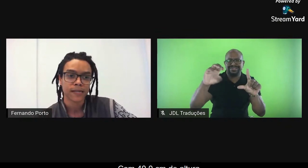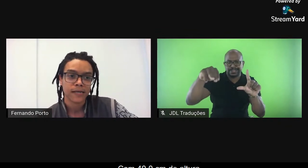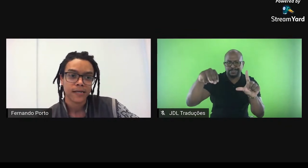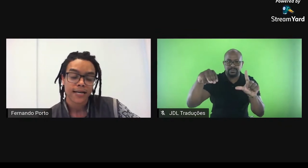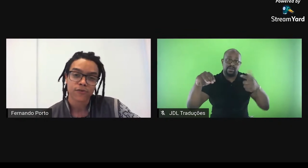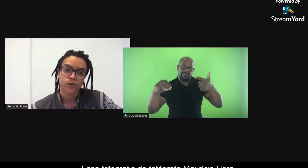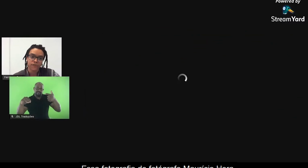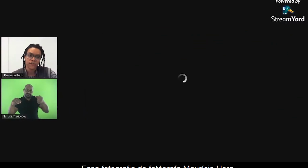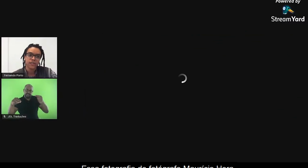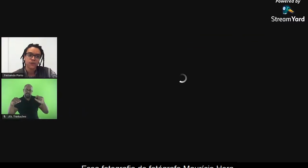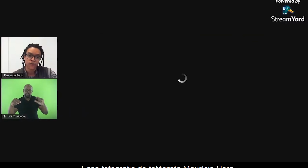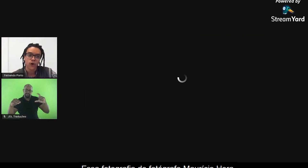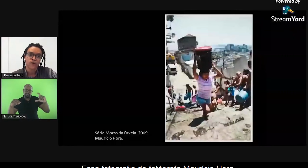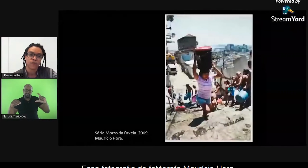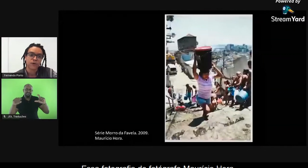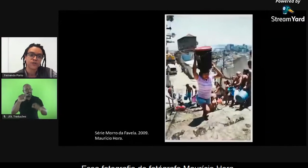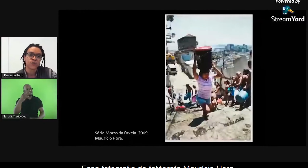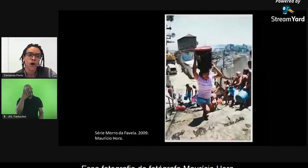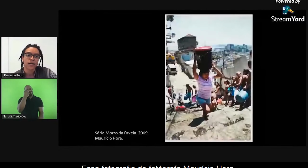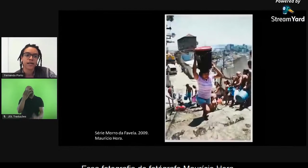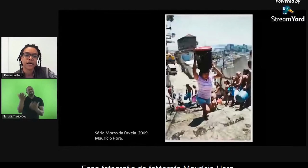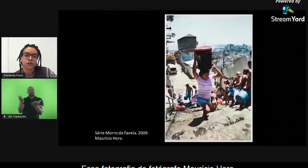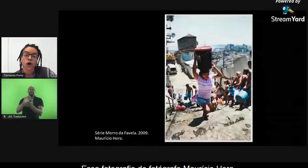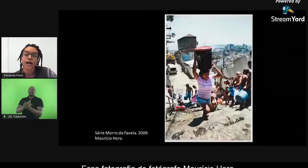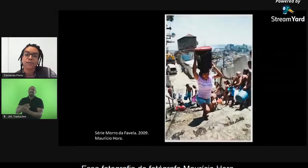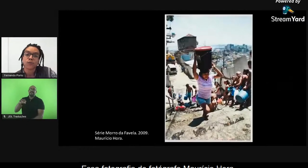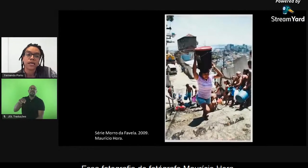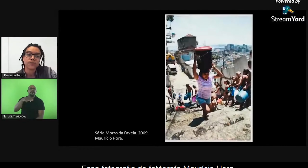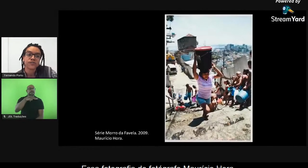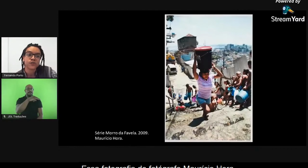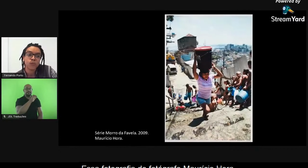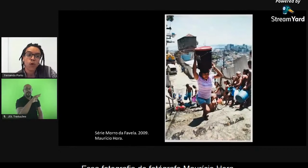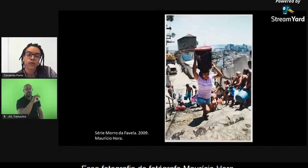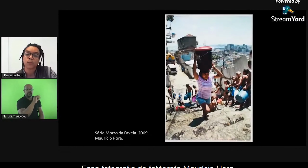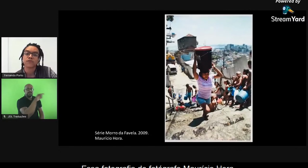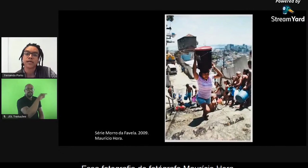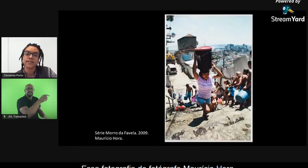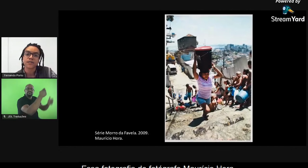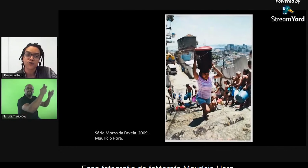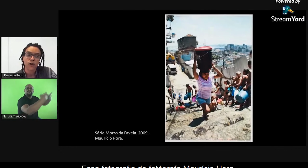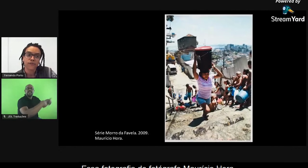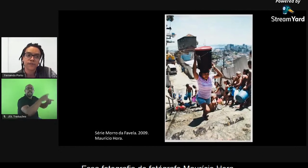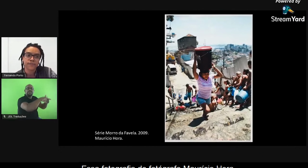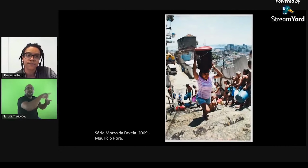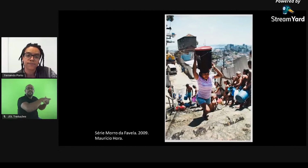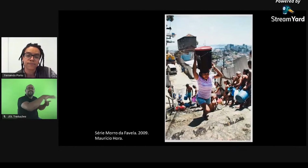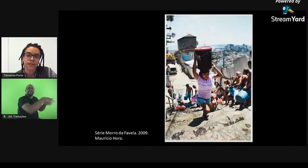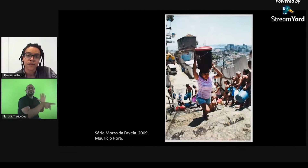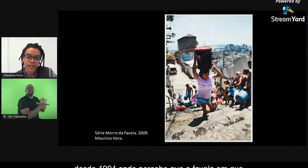de largura. Essa fotografia do fotógrafo Maurício Ora toca em problemas que o Morro da Providência